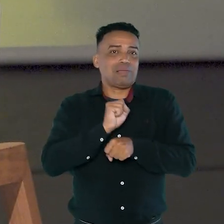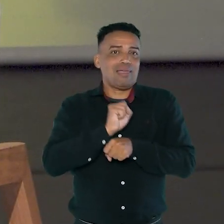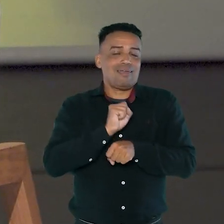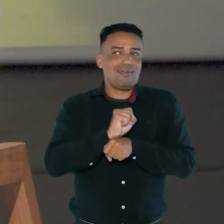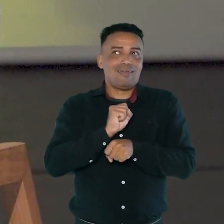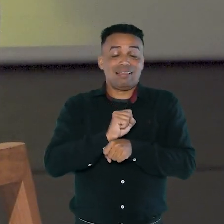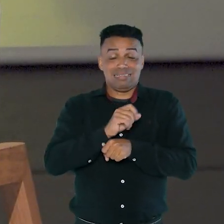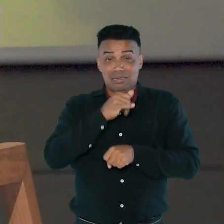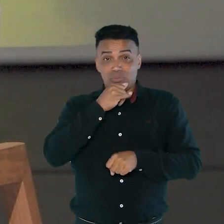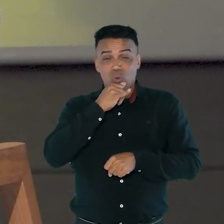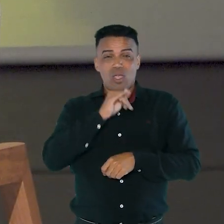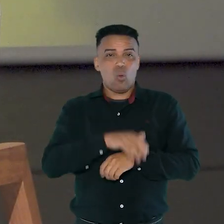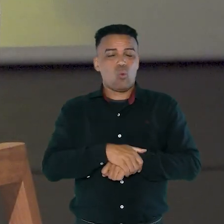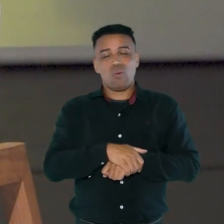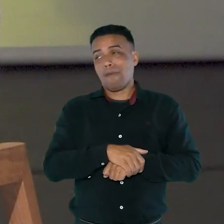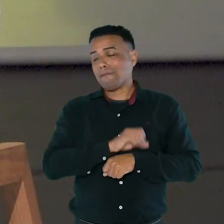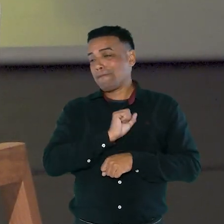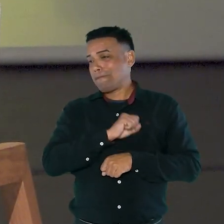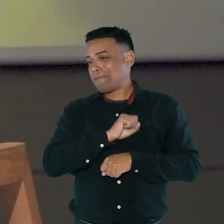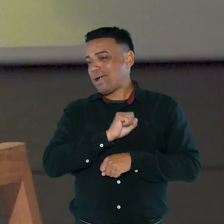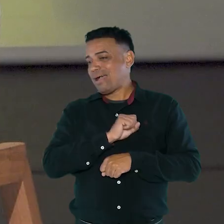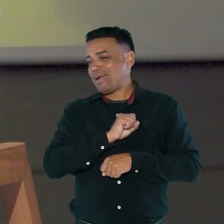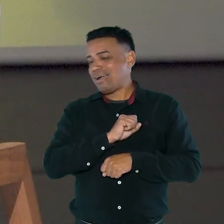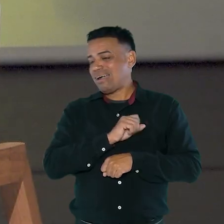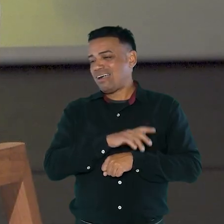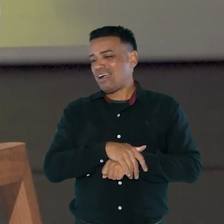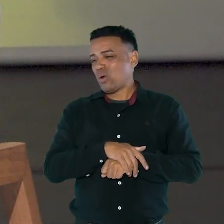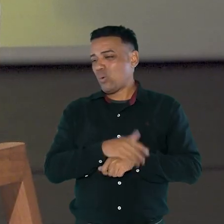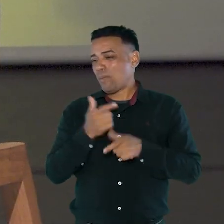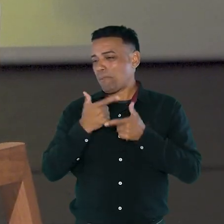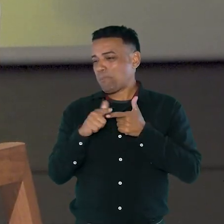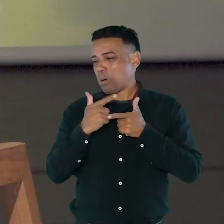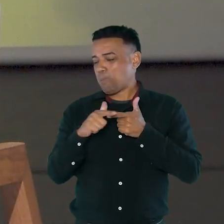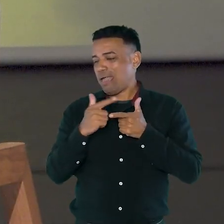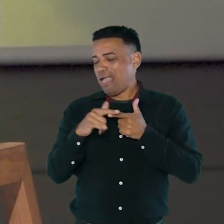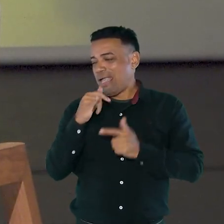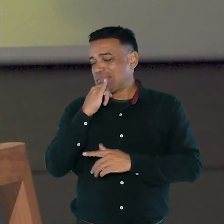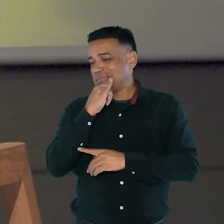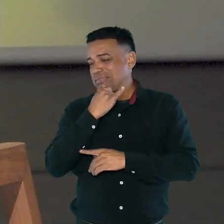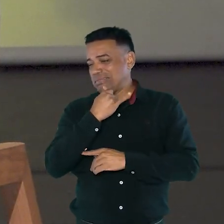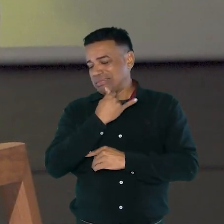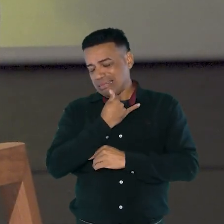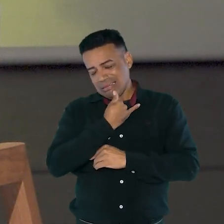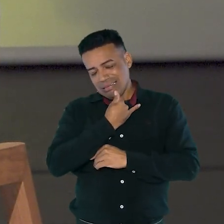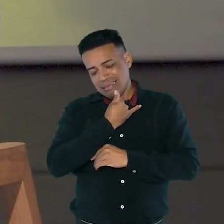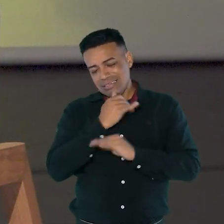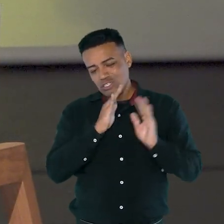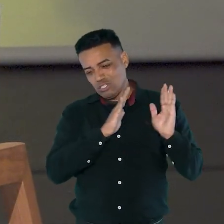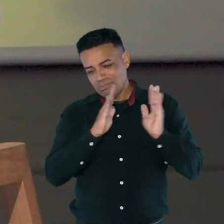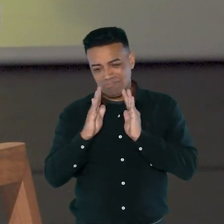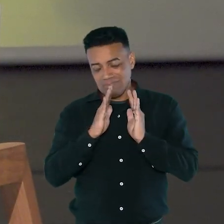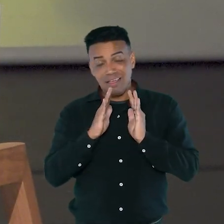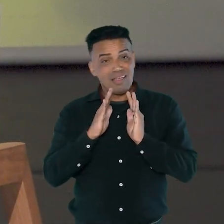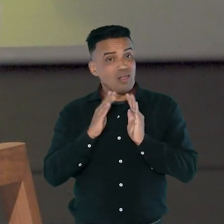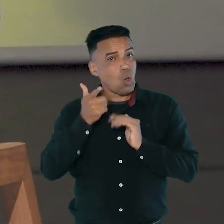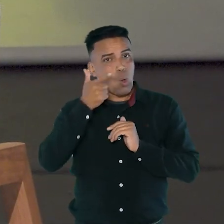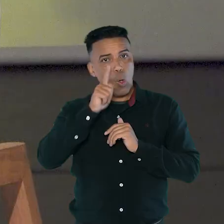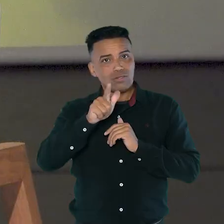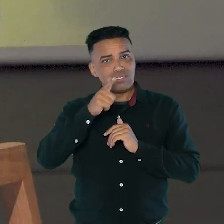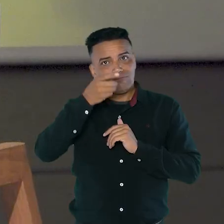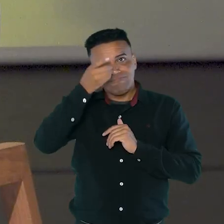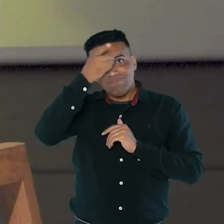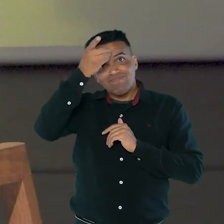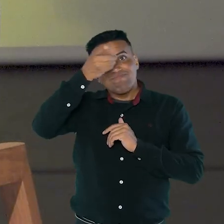Se eu estiver muito mal, assim, estou passando momentos de muita tristeza, assim, não consigo